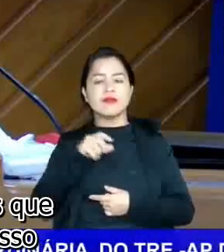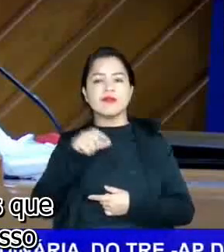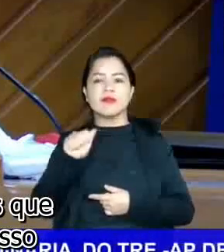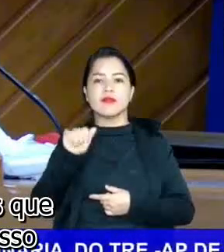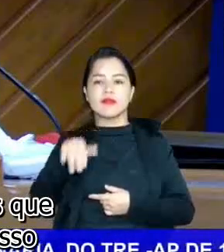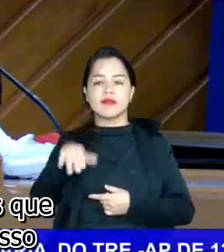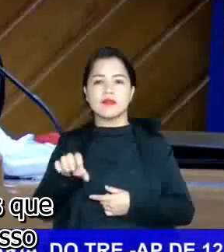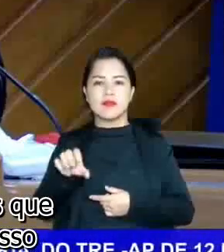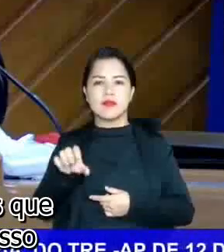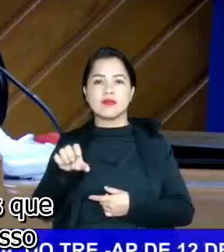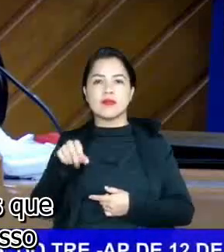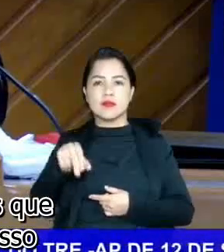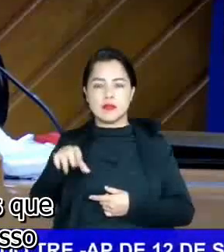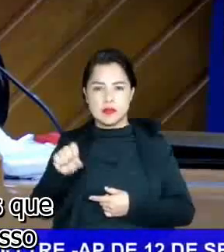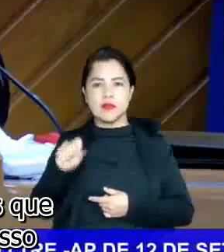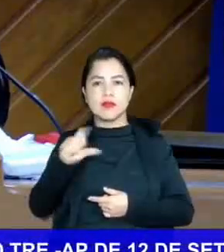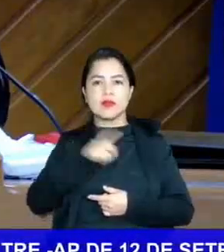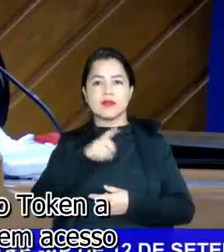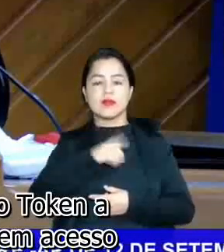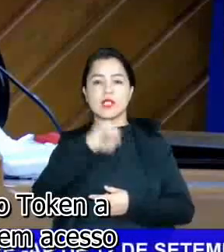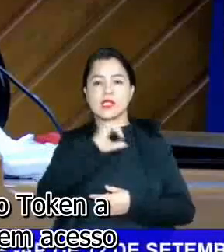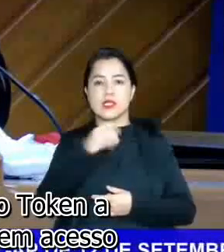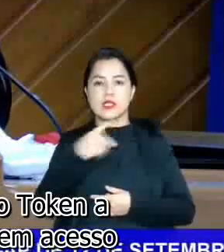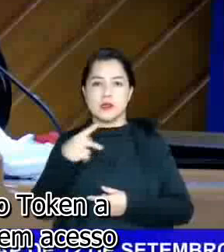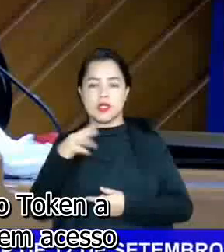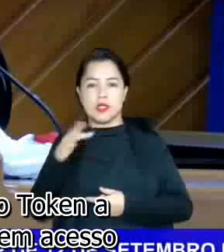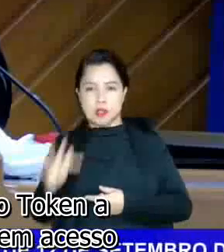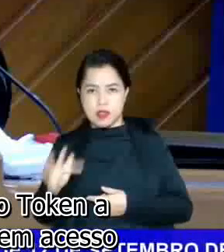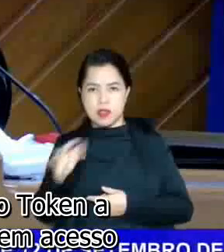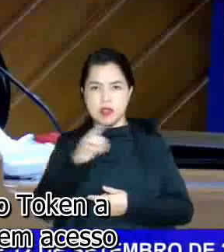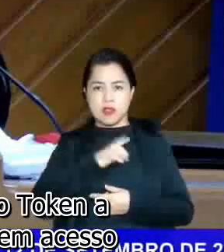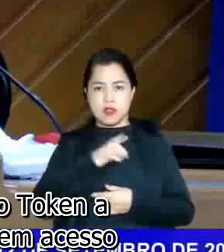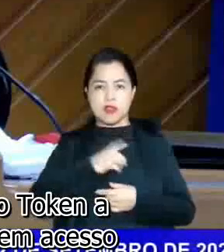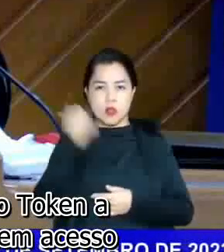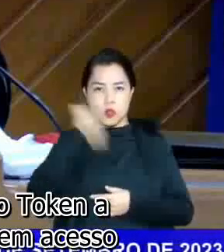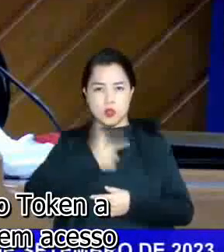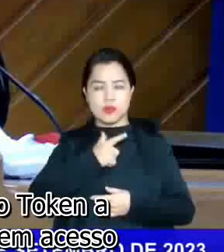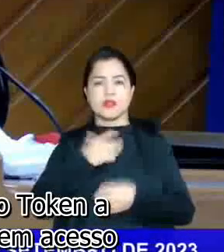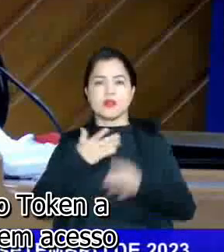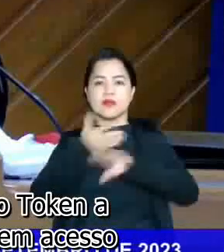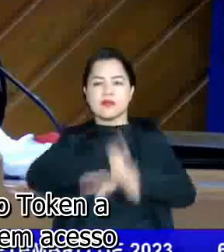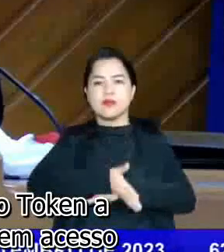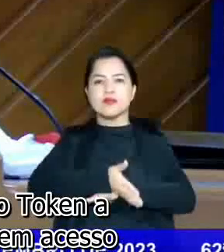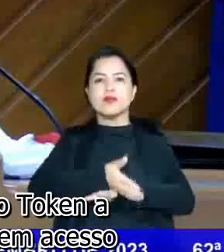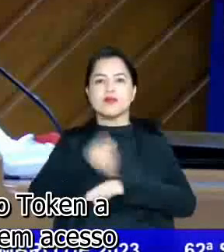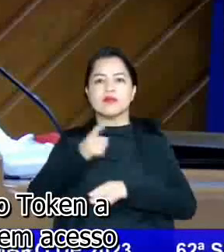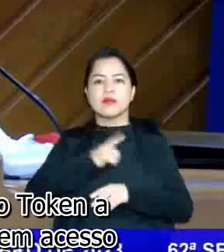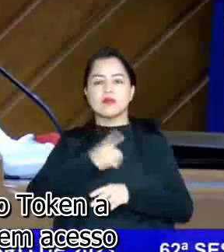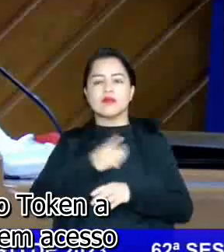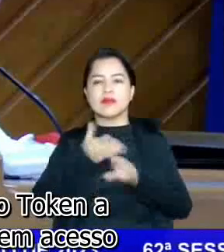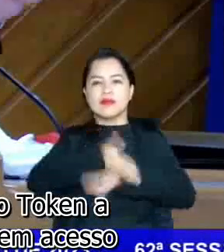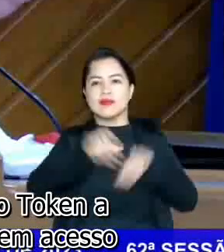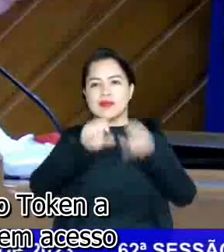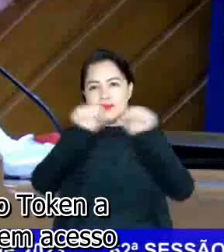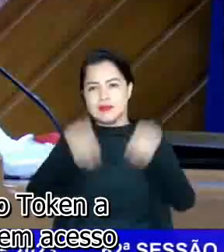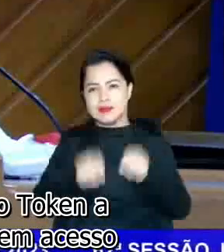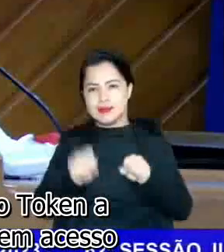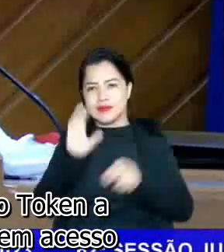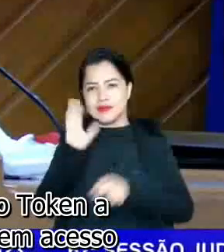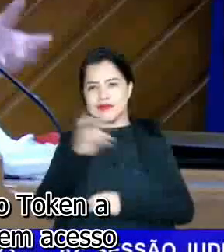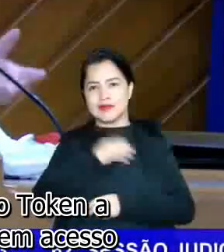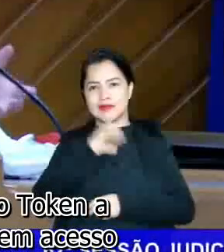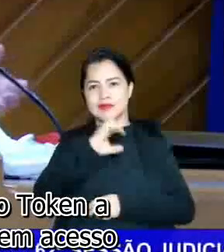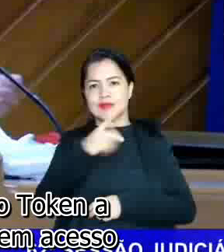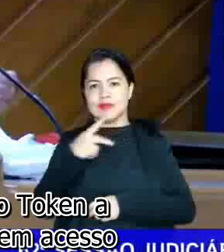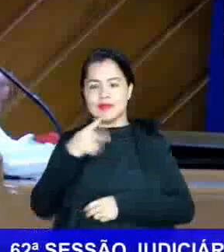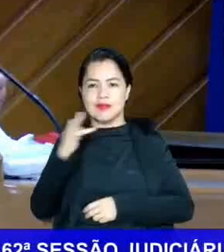através do CPF, ter acesso. Tá? Então é preciso colocar lá, entra com o nosso token, a gente entra no sistema e já fica o nosso